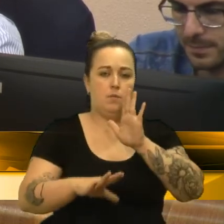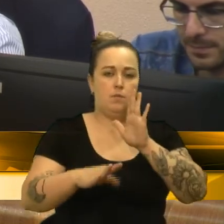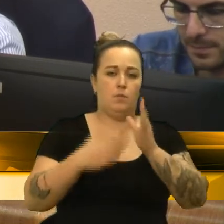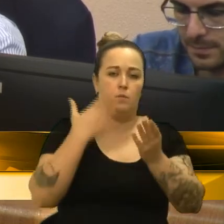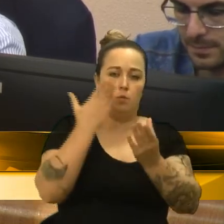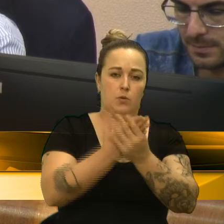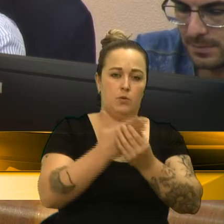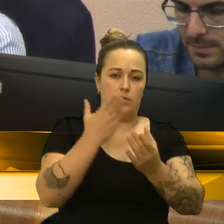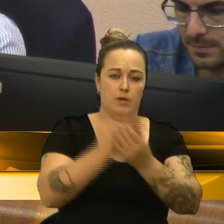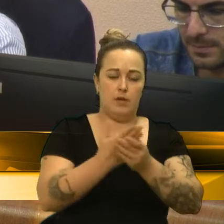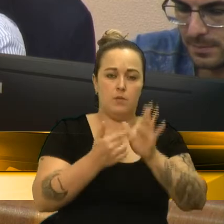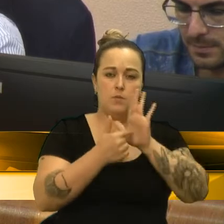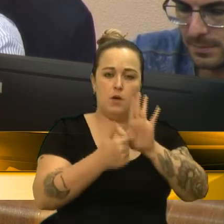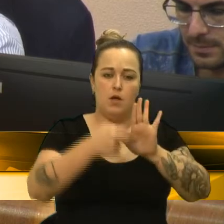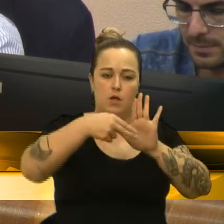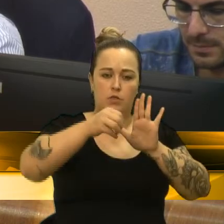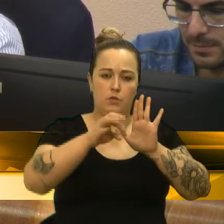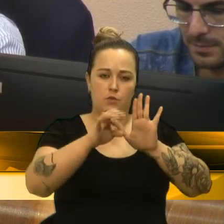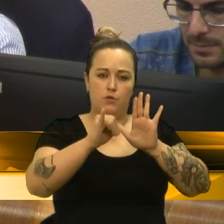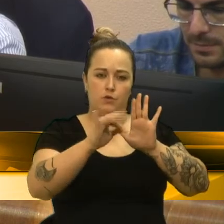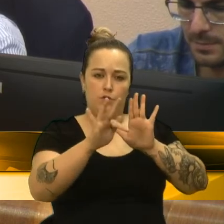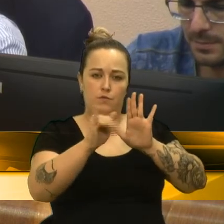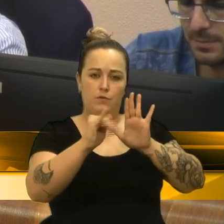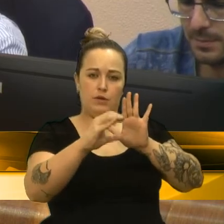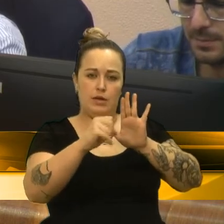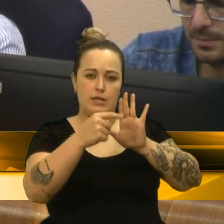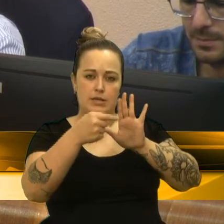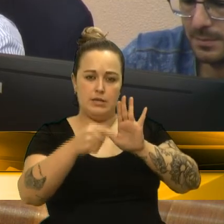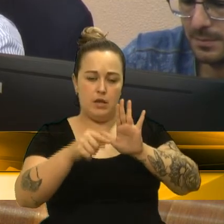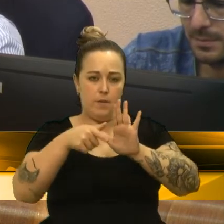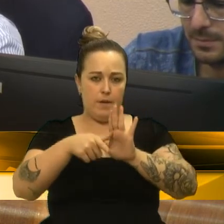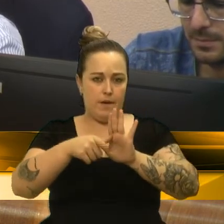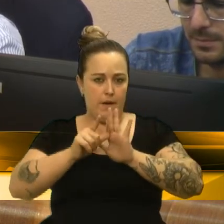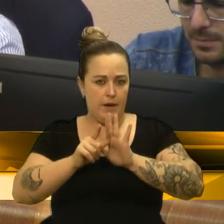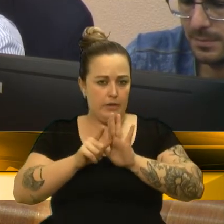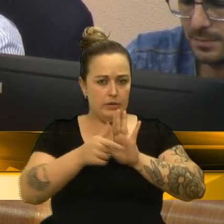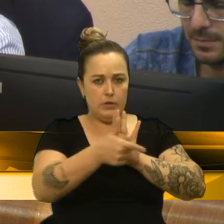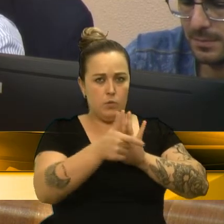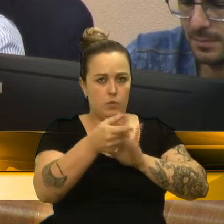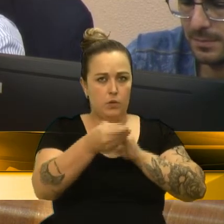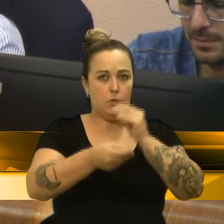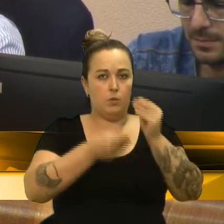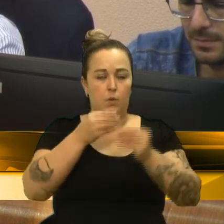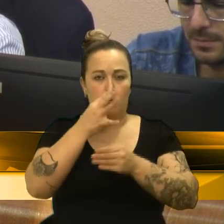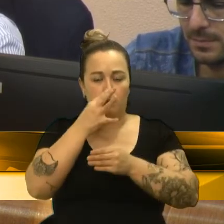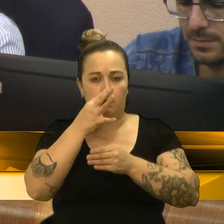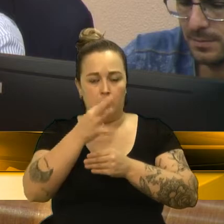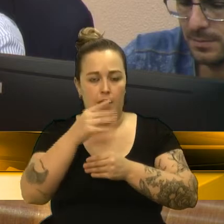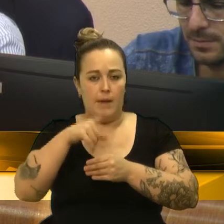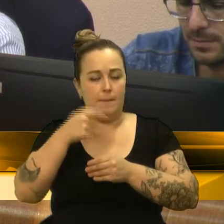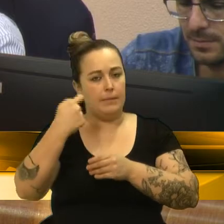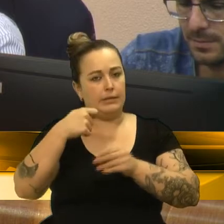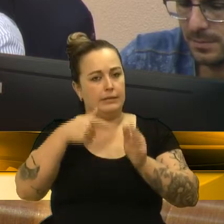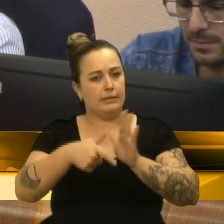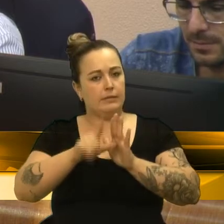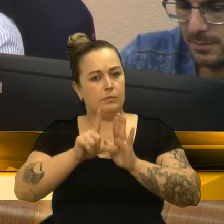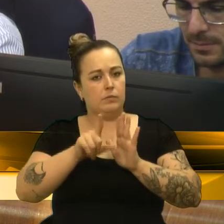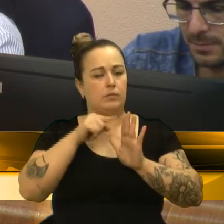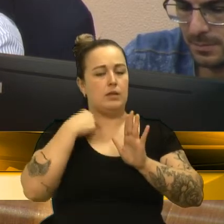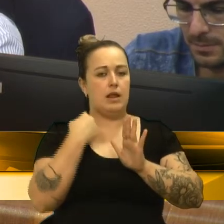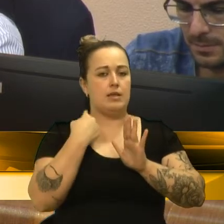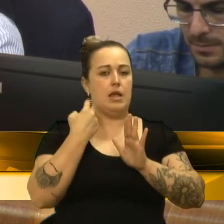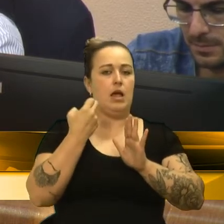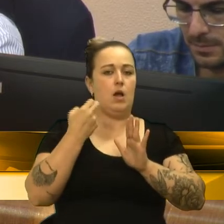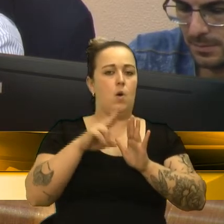dá com a notificação, depois de recebida a denúncia pelo plenário, antes dela é lícito ao denunciante aditá-la, com fundamento em